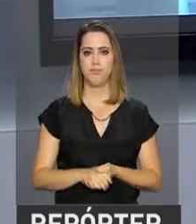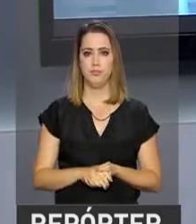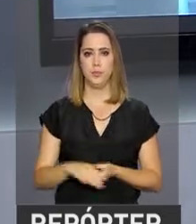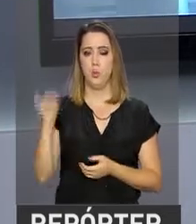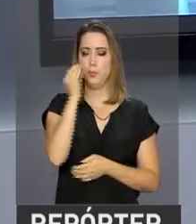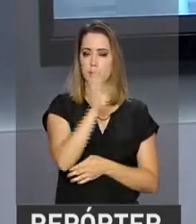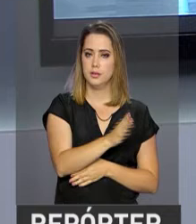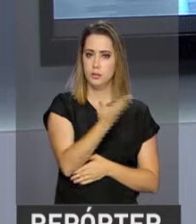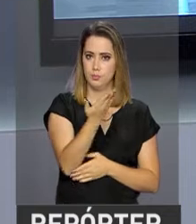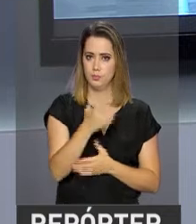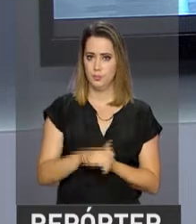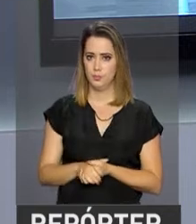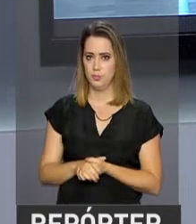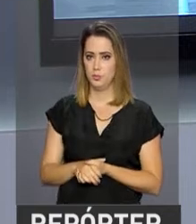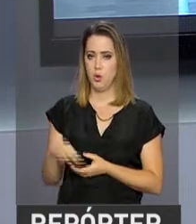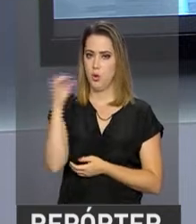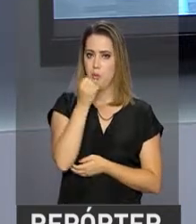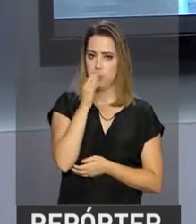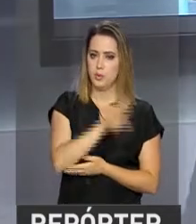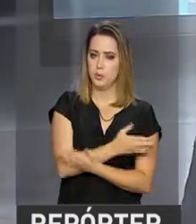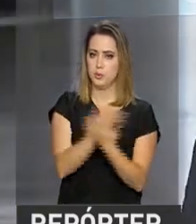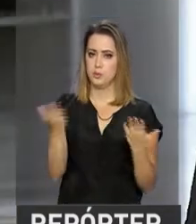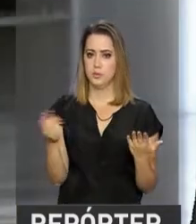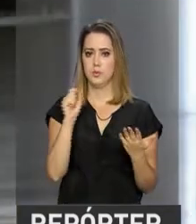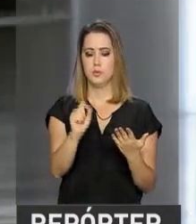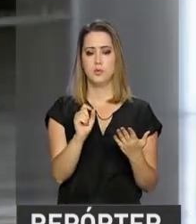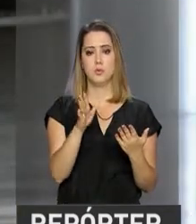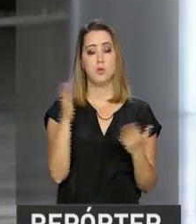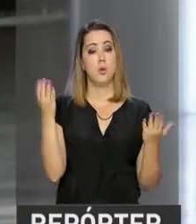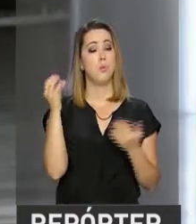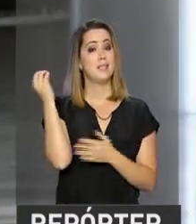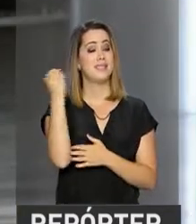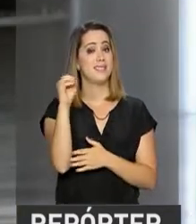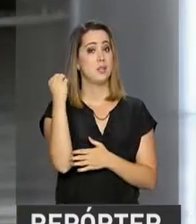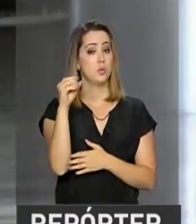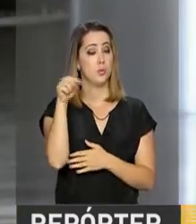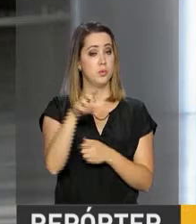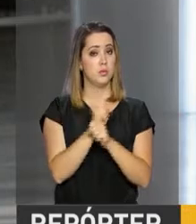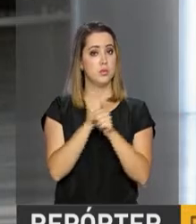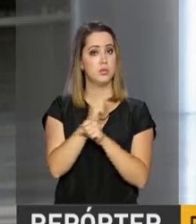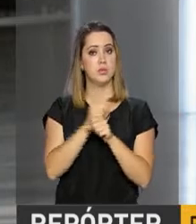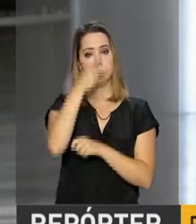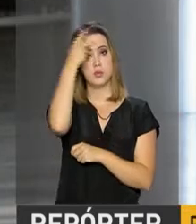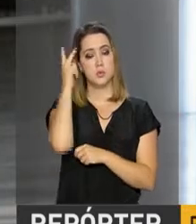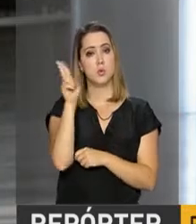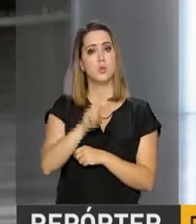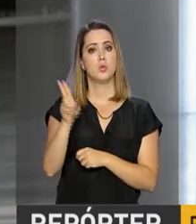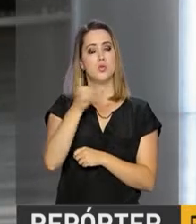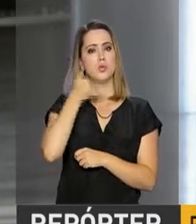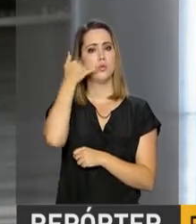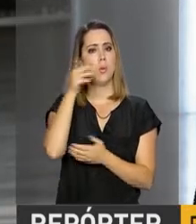pablo boa tarde boa tarde tudo isso boa tarde a todos a partir de outubro deixando os usuários de celulares vão